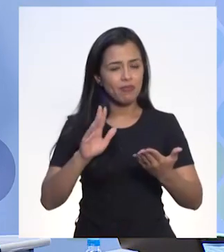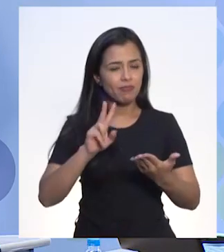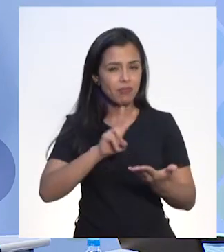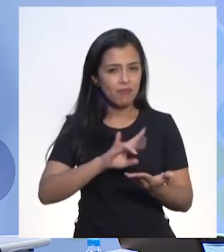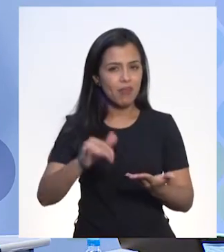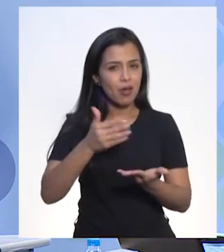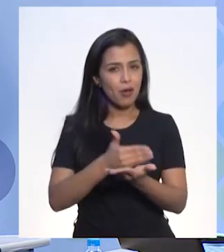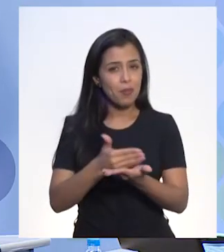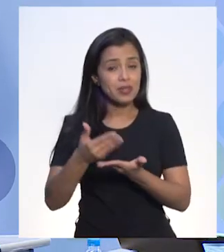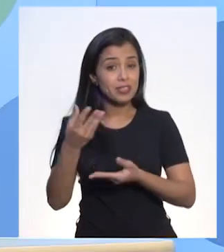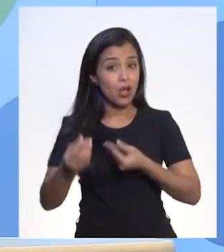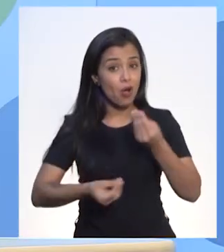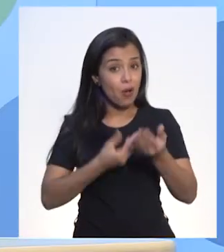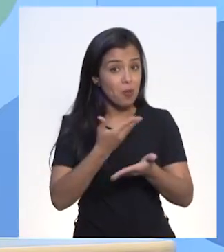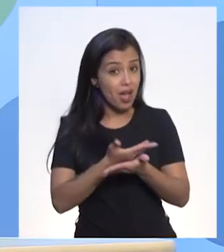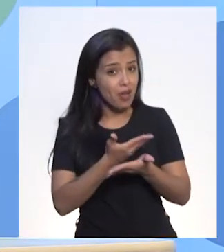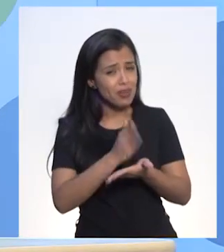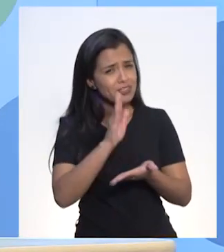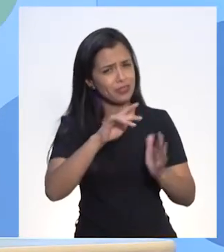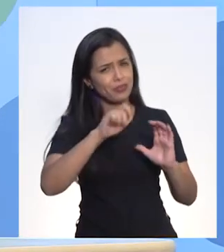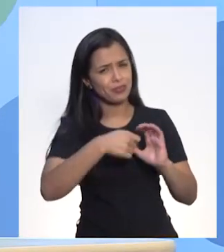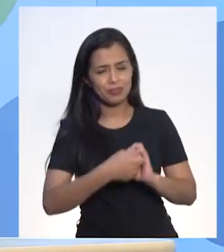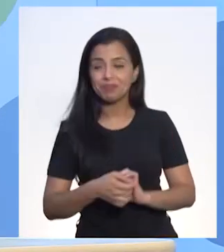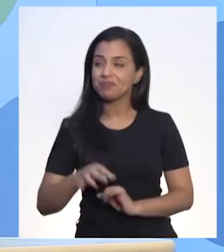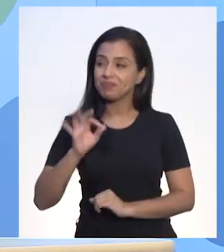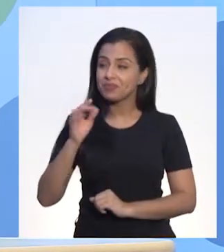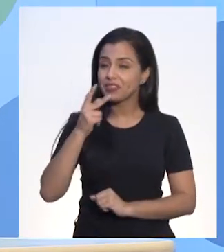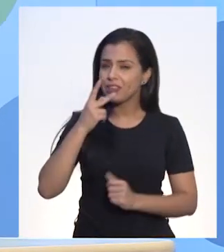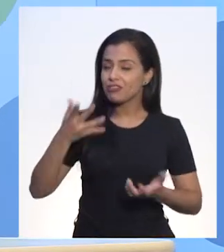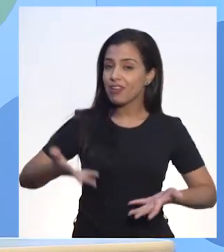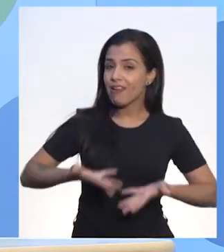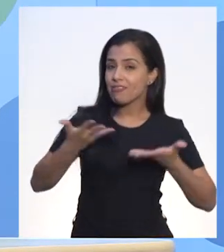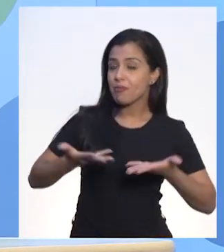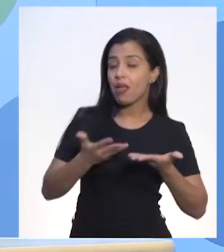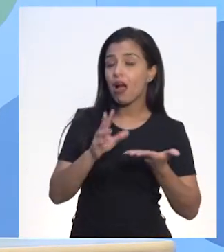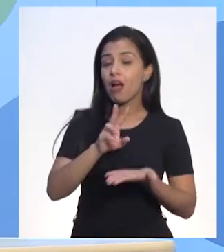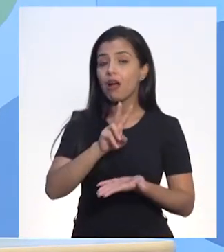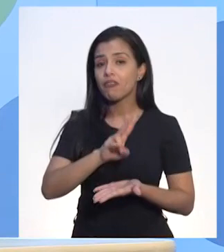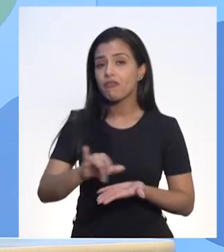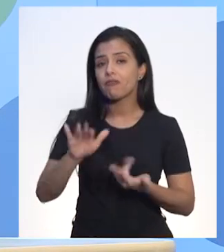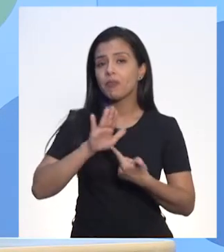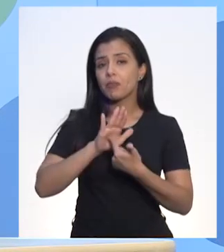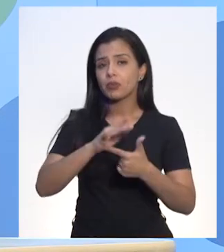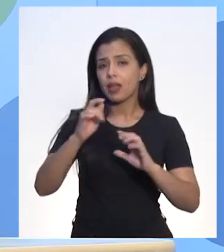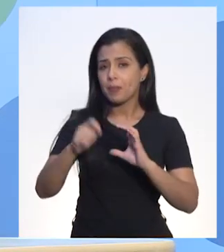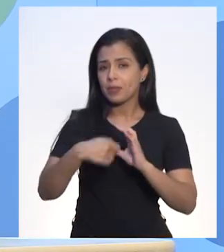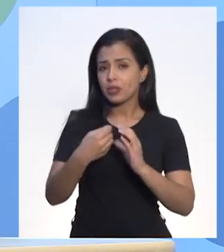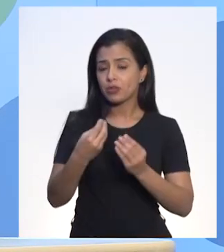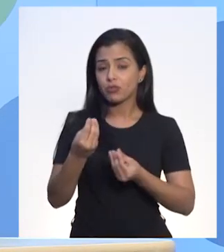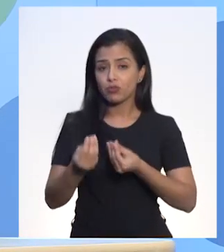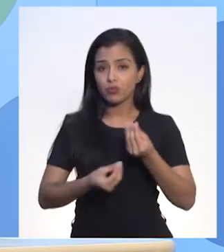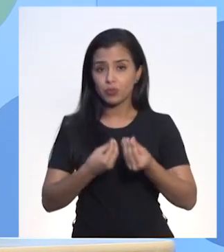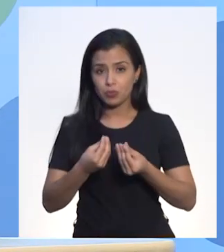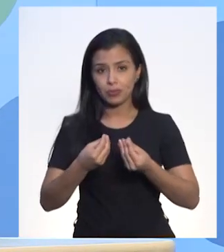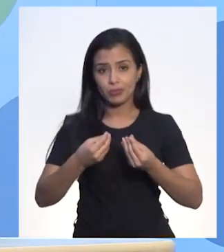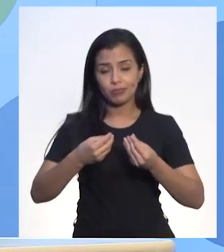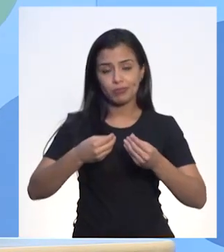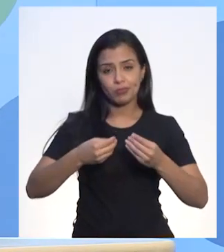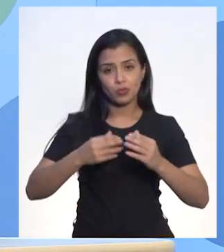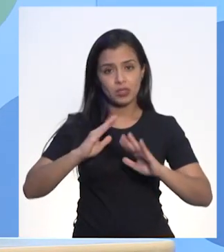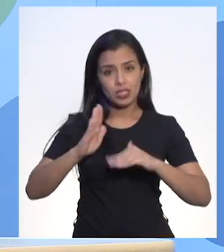aula com vídeo, né, professor? Exatamente. Falando em engajamento, nós vamos apresentar para vocês um vídeo sobre as dimensões do